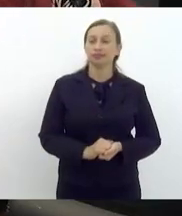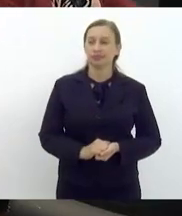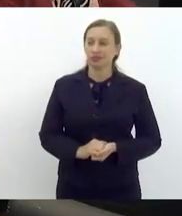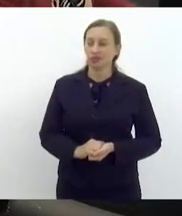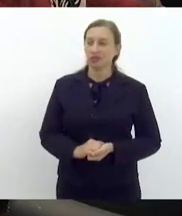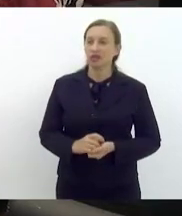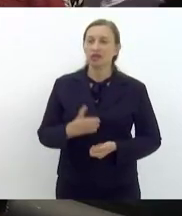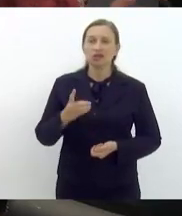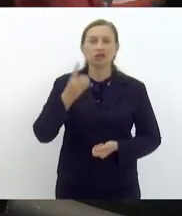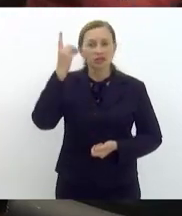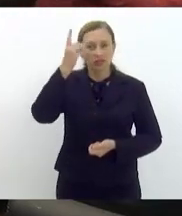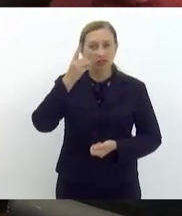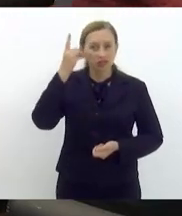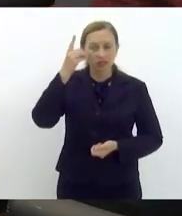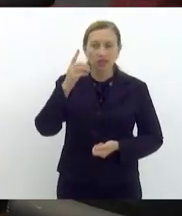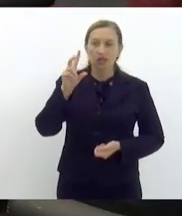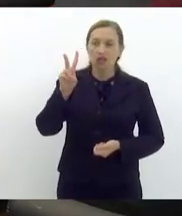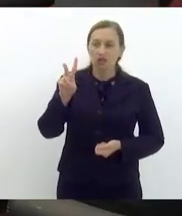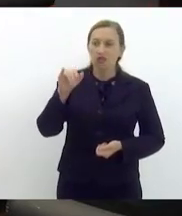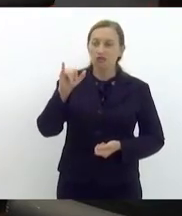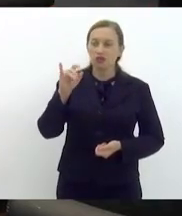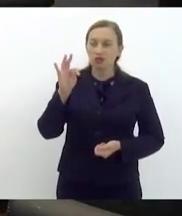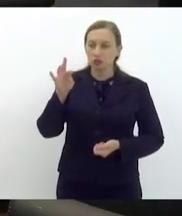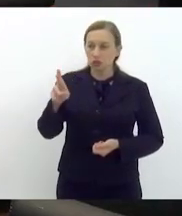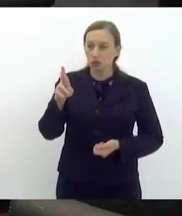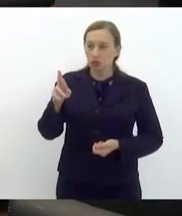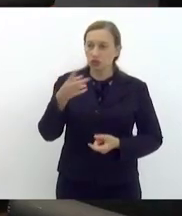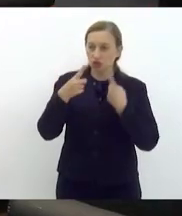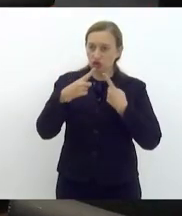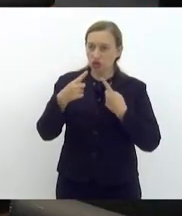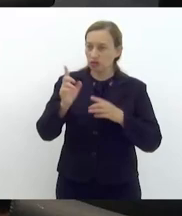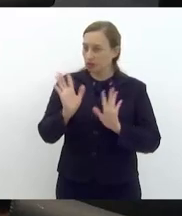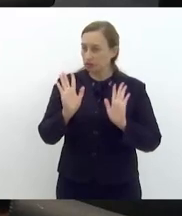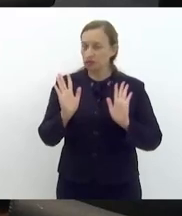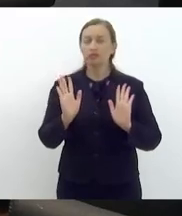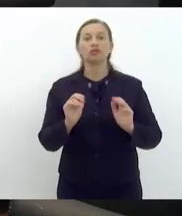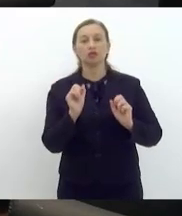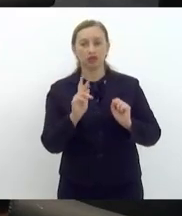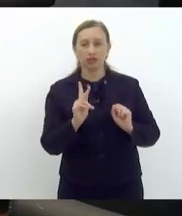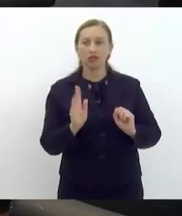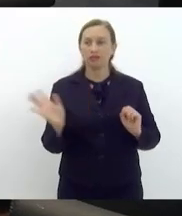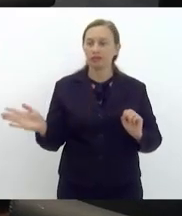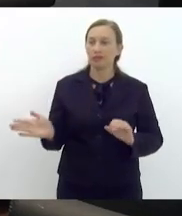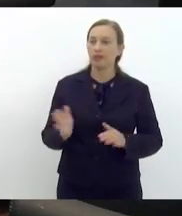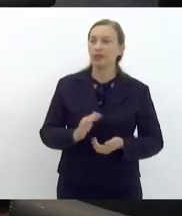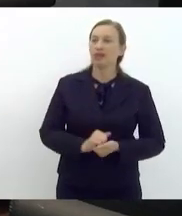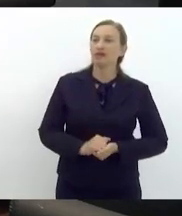Deputado Vitor Júnior, para discutir. Não? Não havendo mais quem queira discutir.